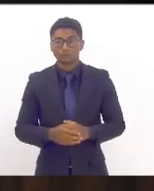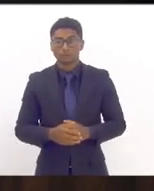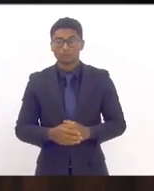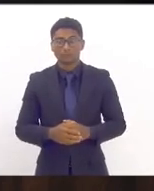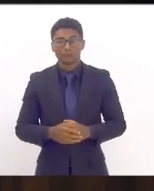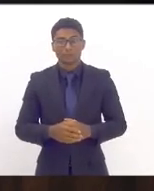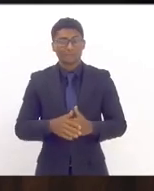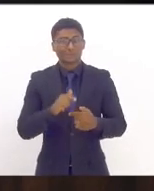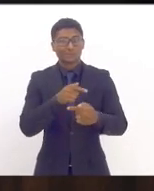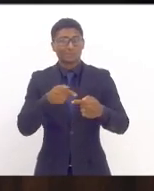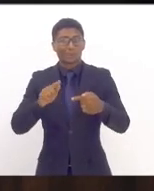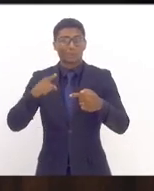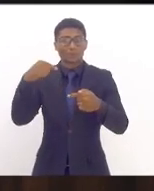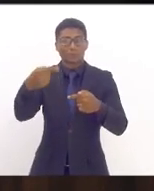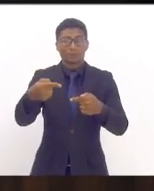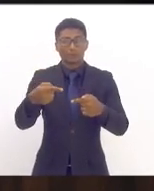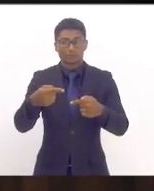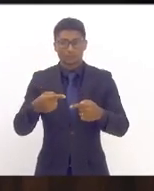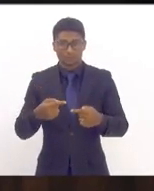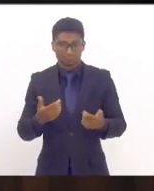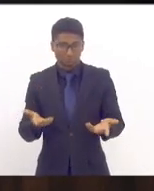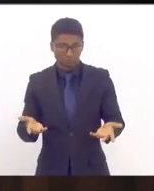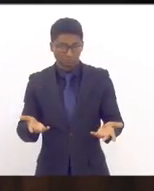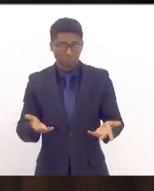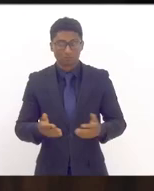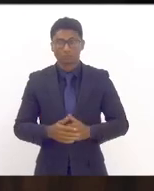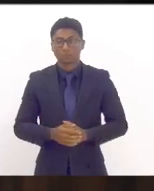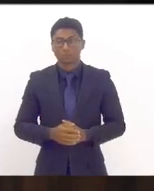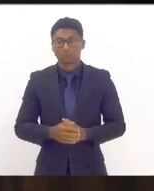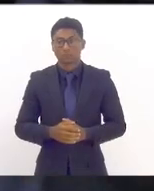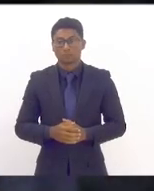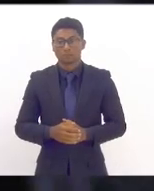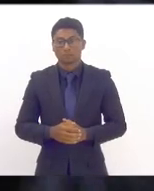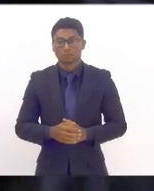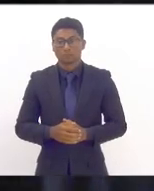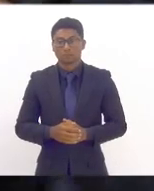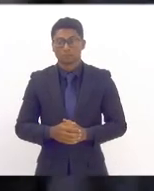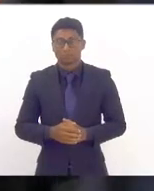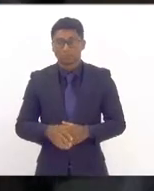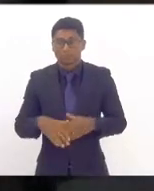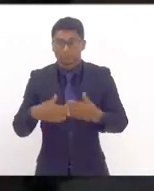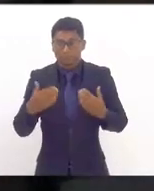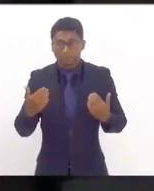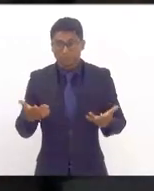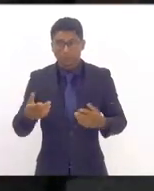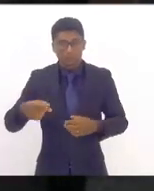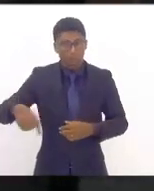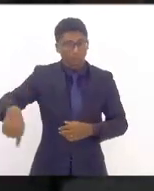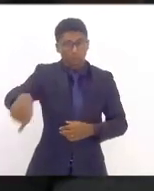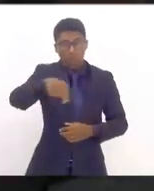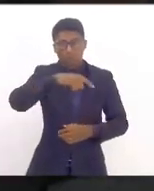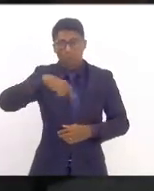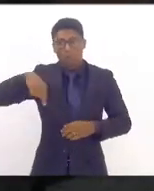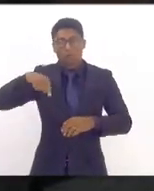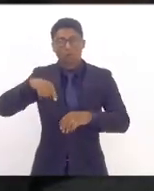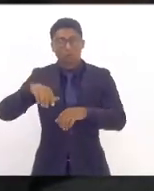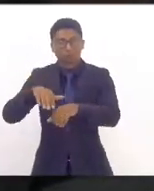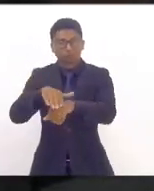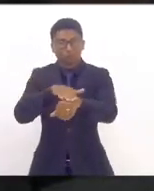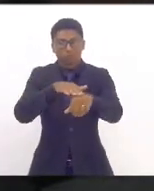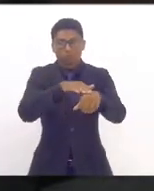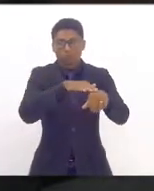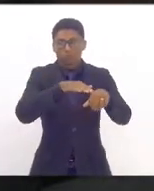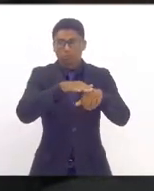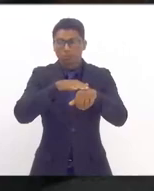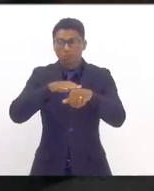na próxima semana então senhor presidente foi nesse sentido que nós conversamos e volta